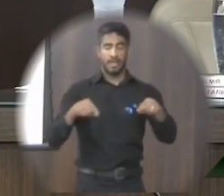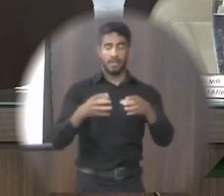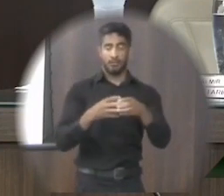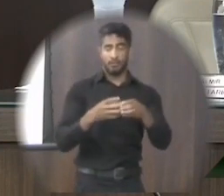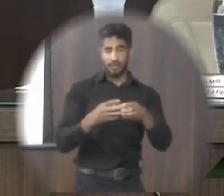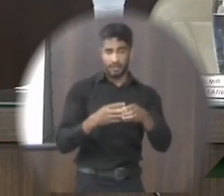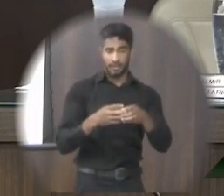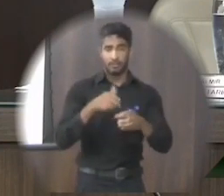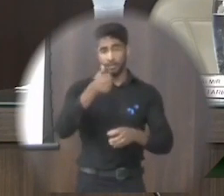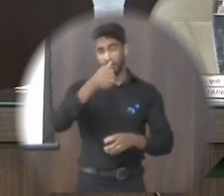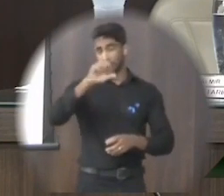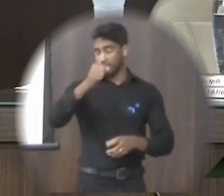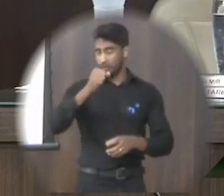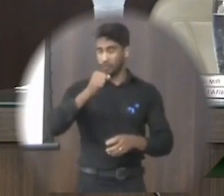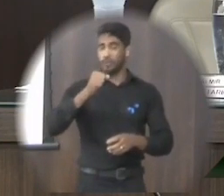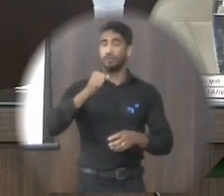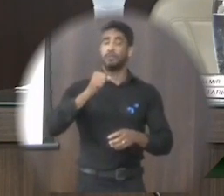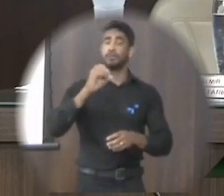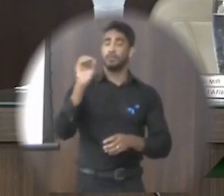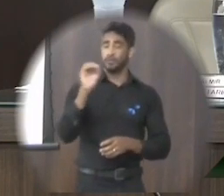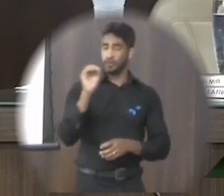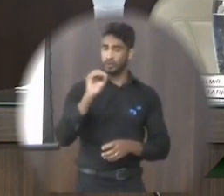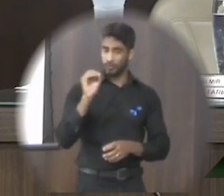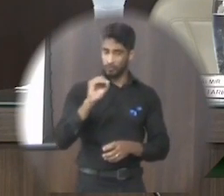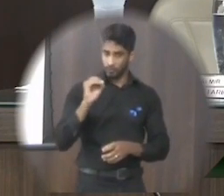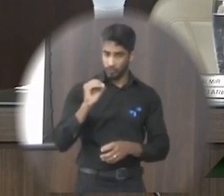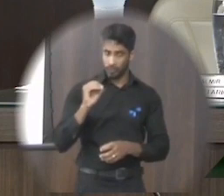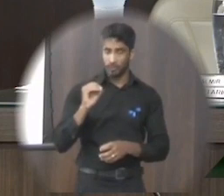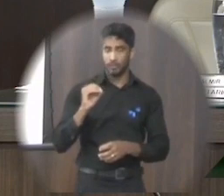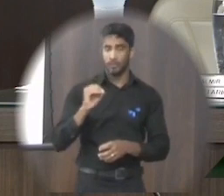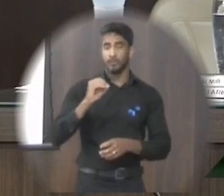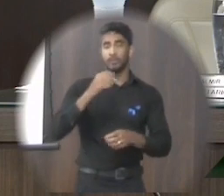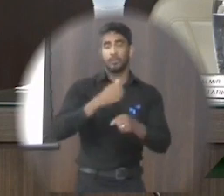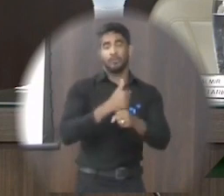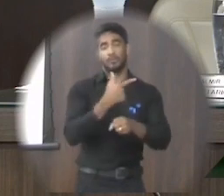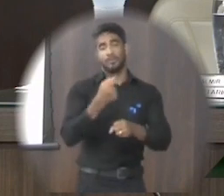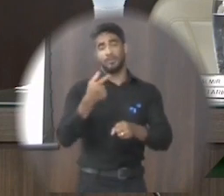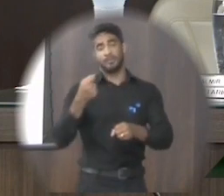Comissões, 18 de outubro de 2021.